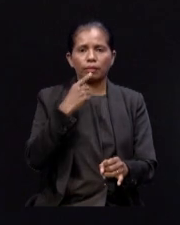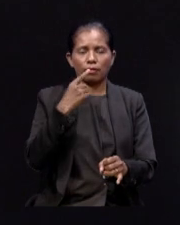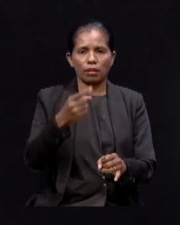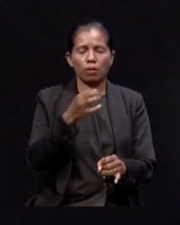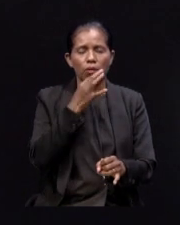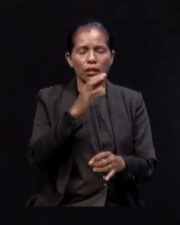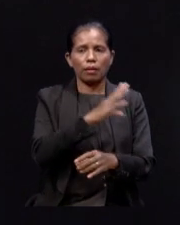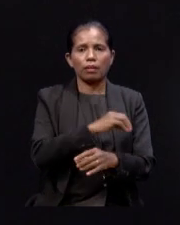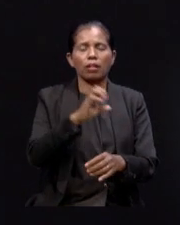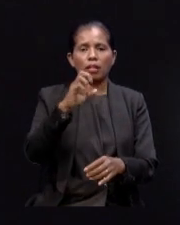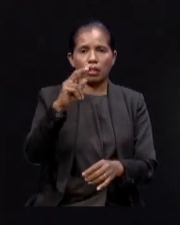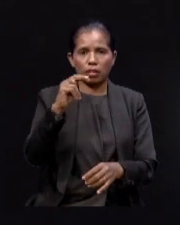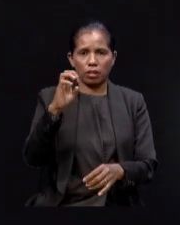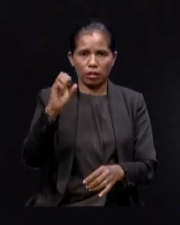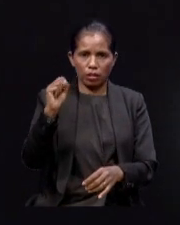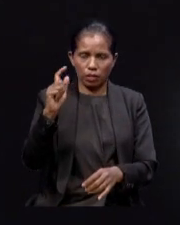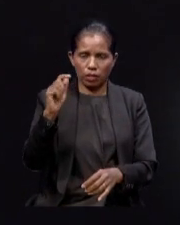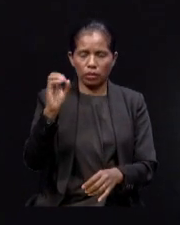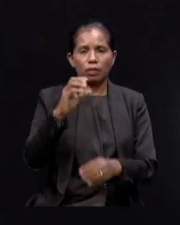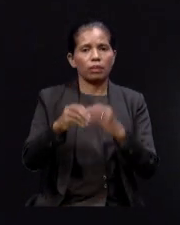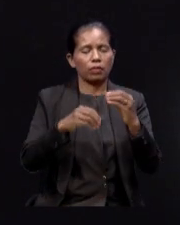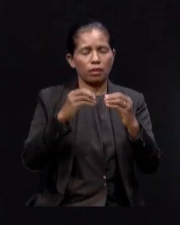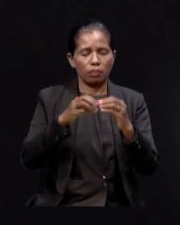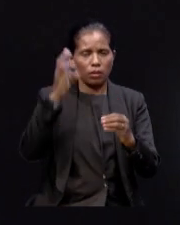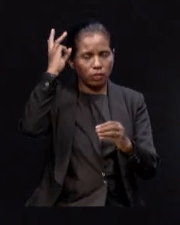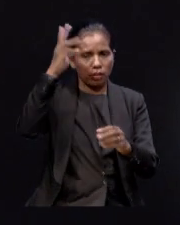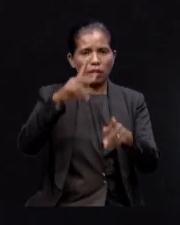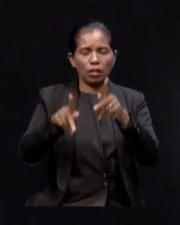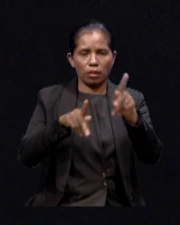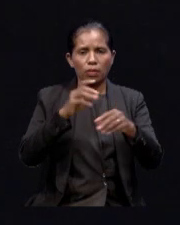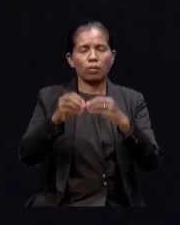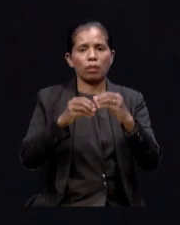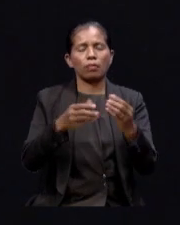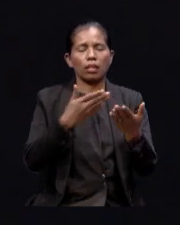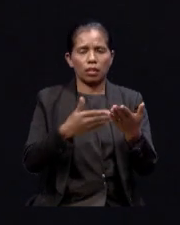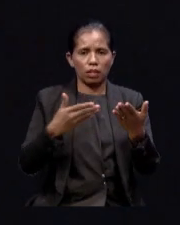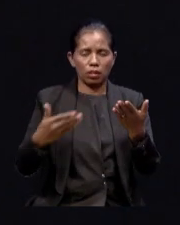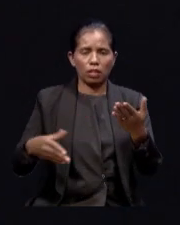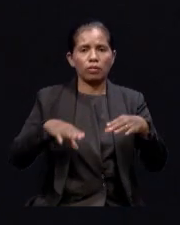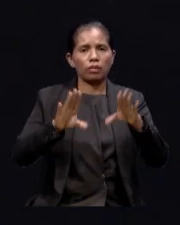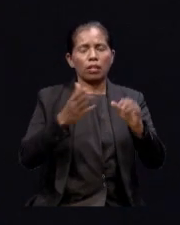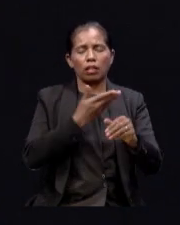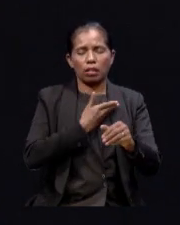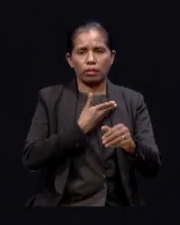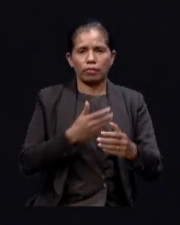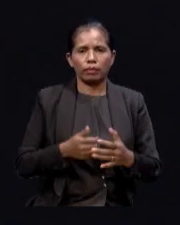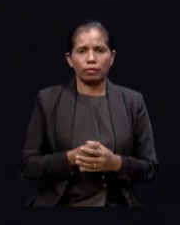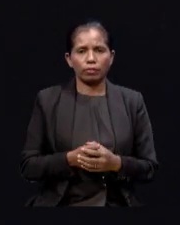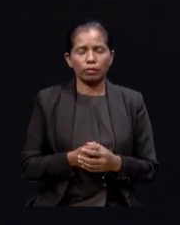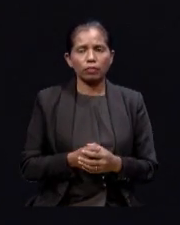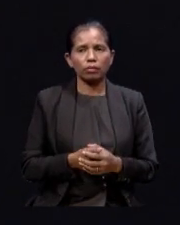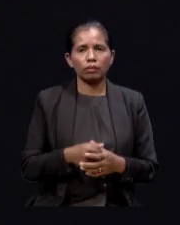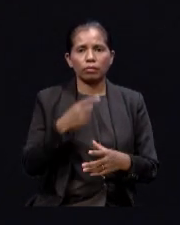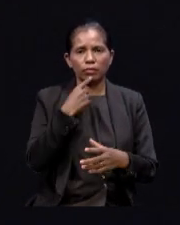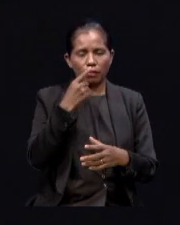alimentar Ernesto Monteiro relasin ho preocupasaun komunidade kona basasaun folin nebe sa emakas. Ernesto Monteiro